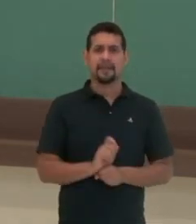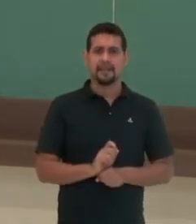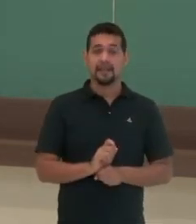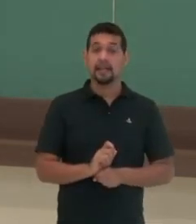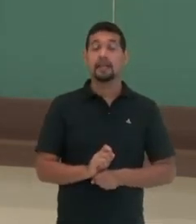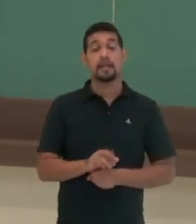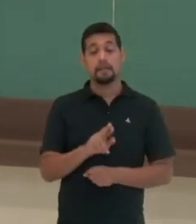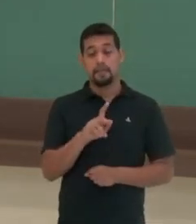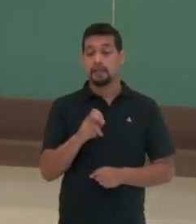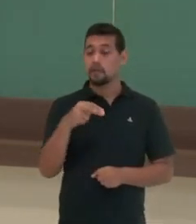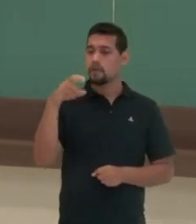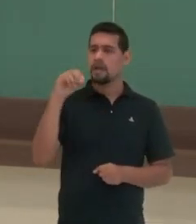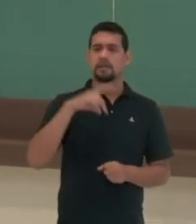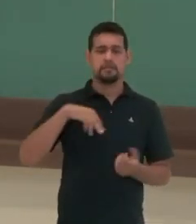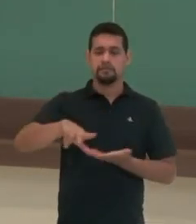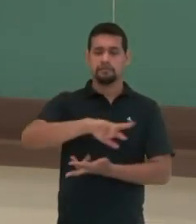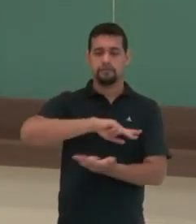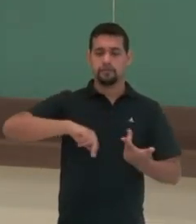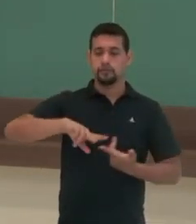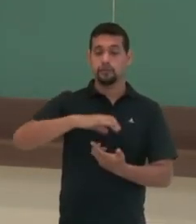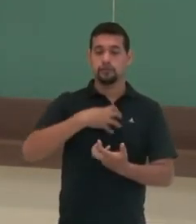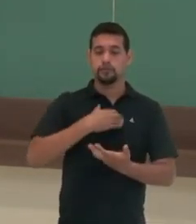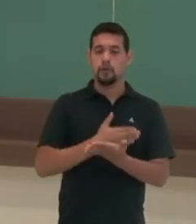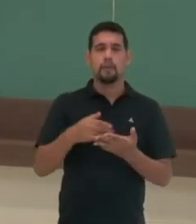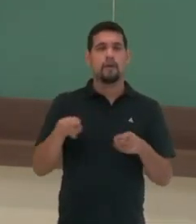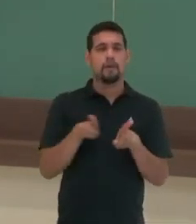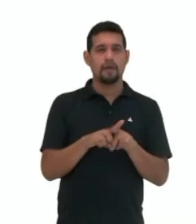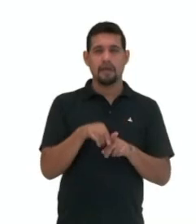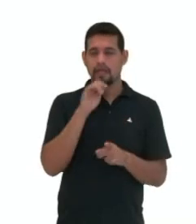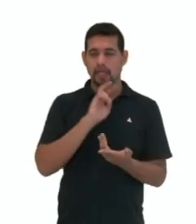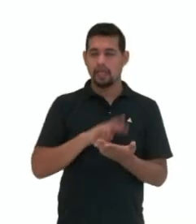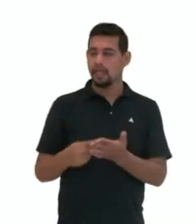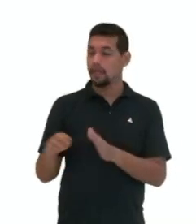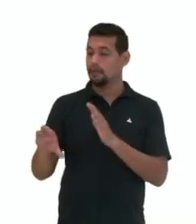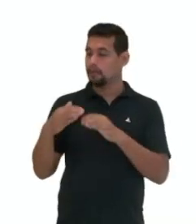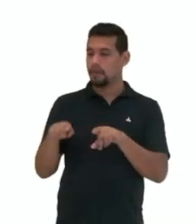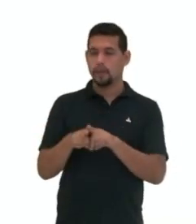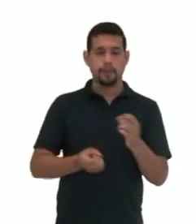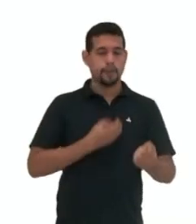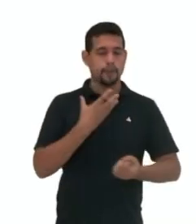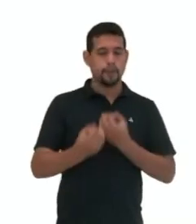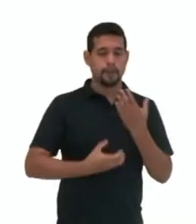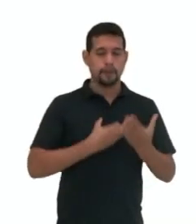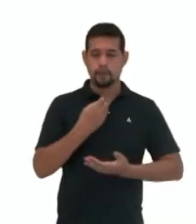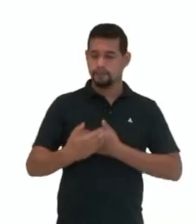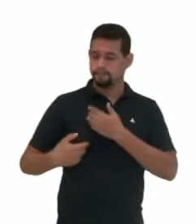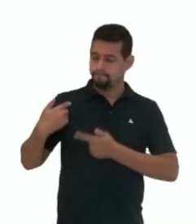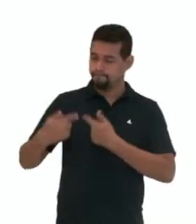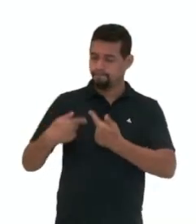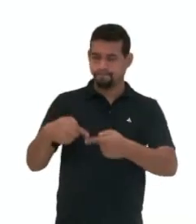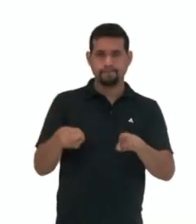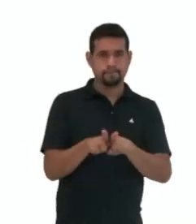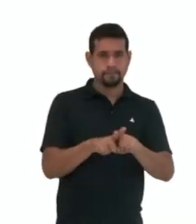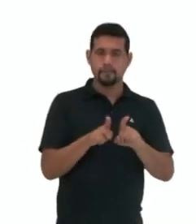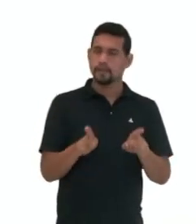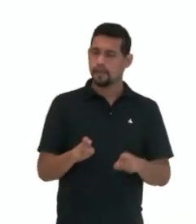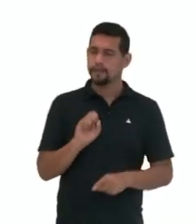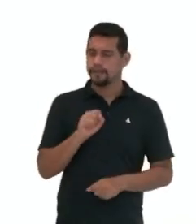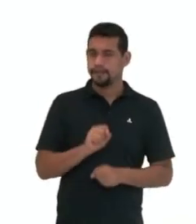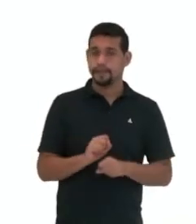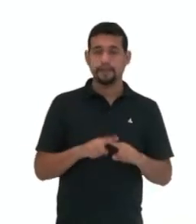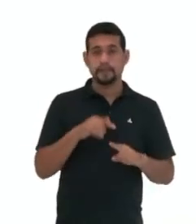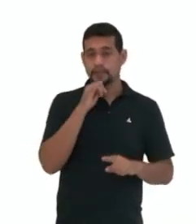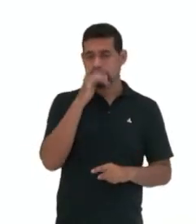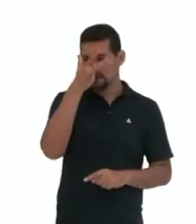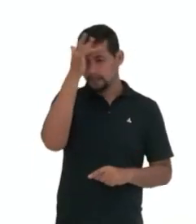repente nordestino é uma das diversas formas que surgiu de interpretação de canto e poesia a partir da tradição medieval dos trovadores.